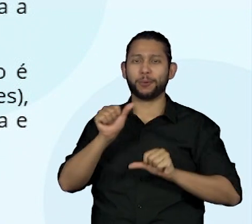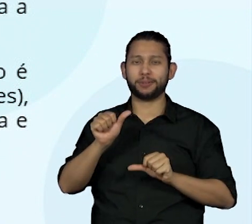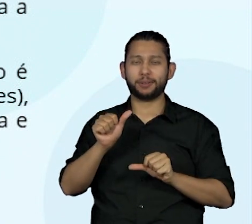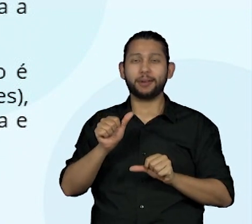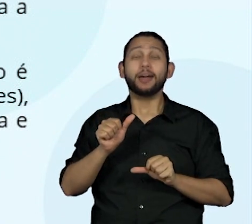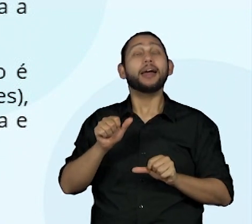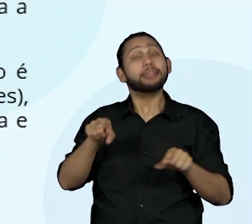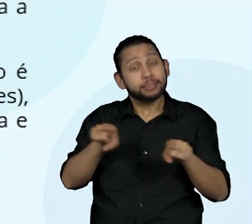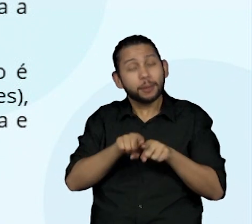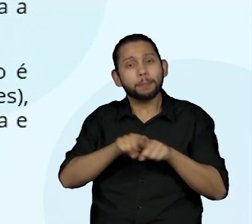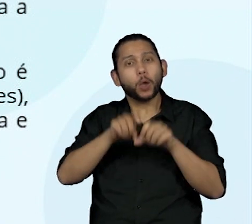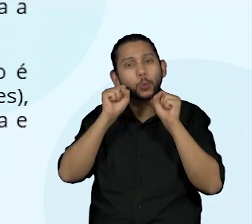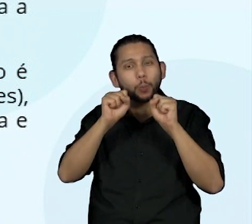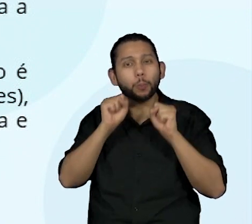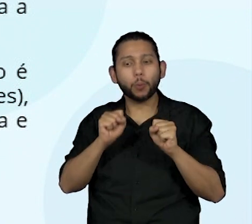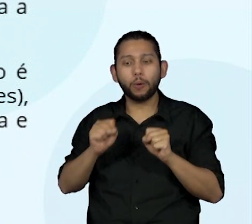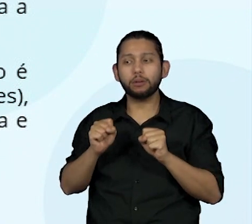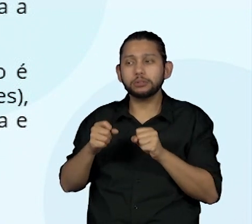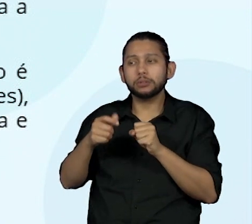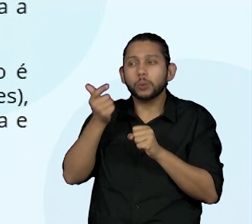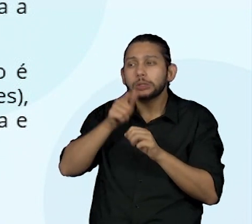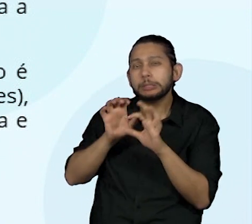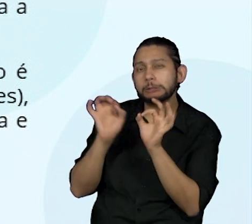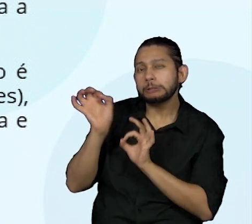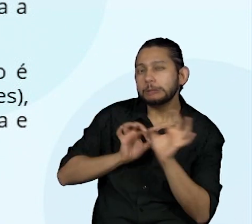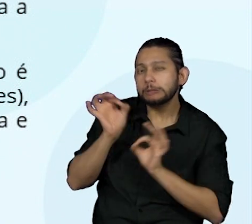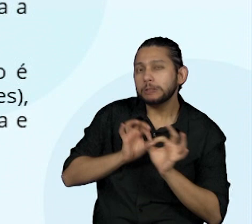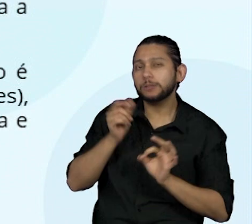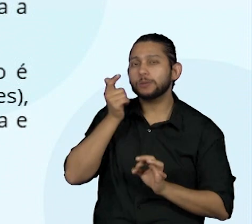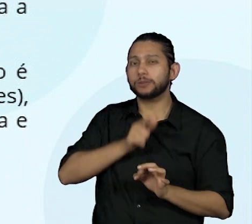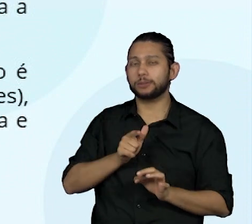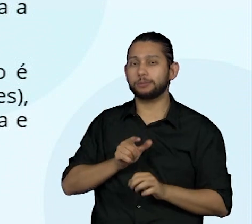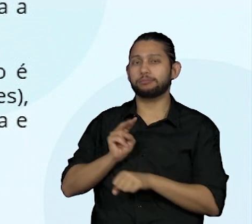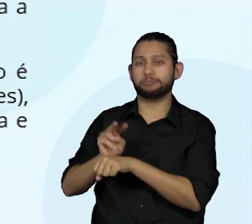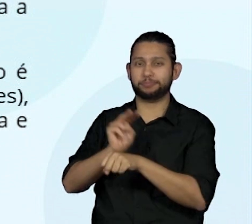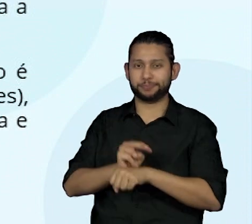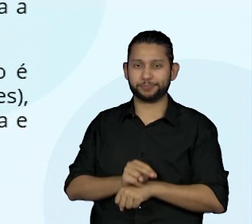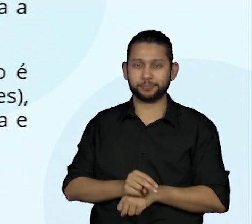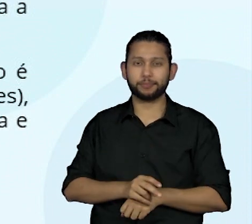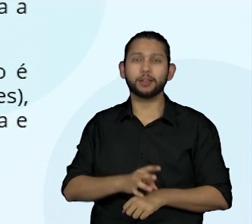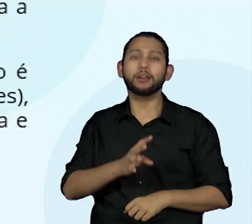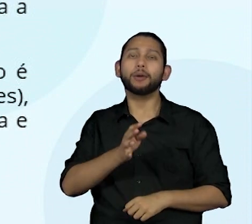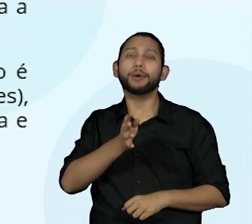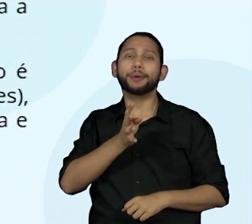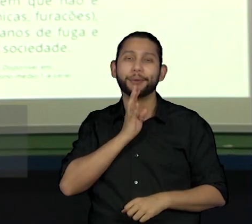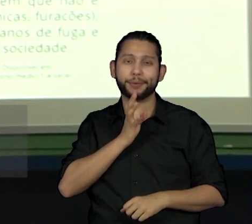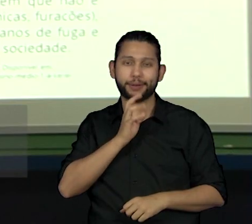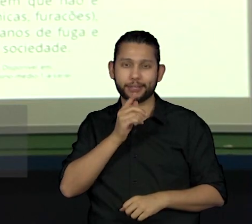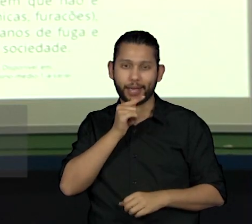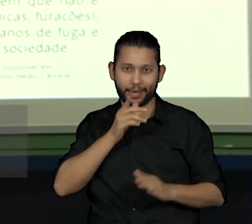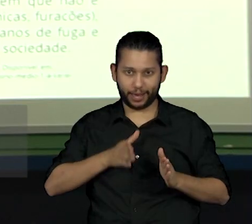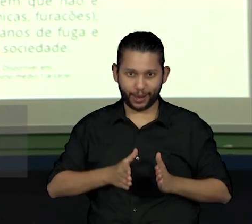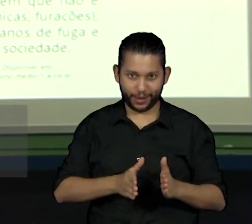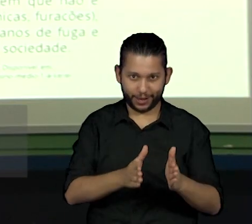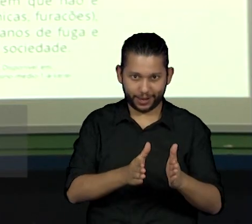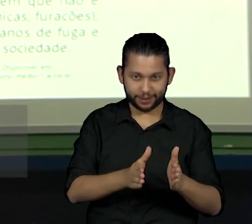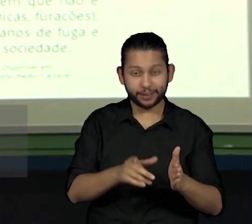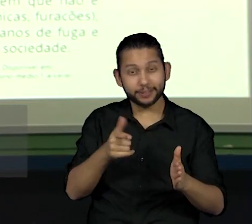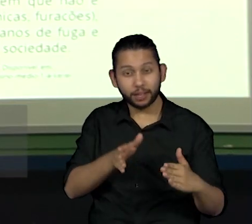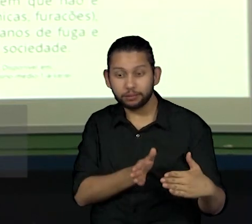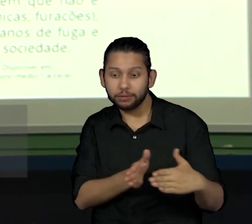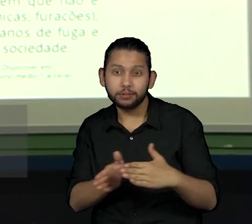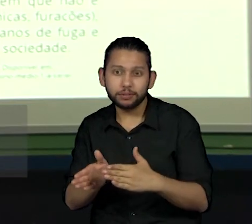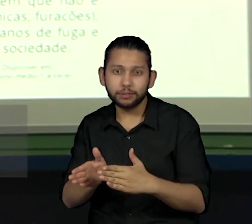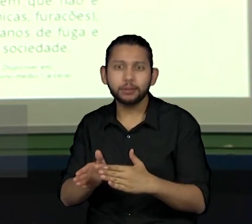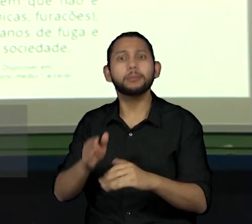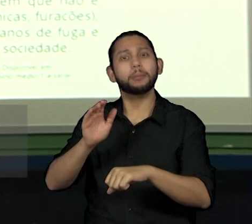evitar prejuízos para a sociedade. Exemplo, obras em rios e córregos para evitar enchentes. Ou seja, ativo,